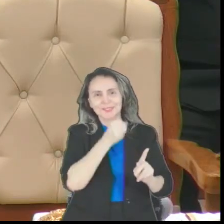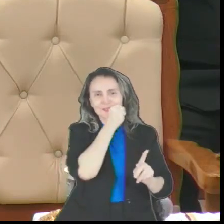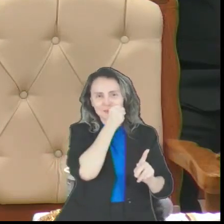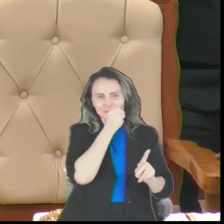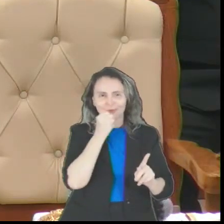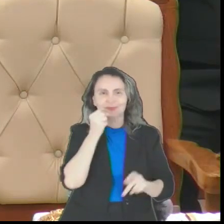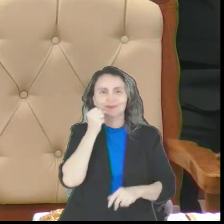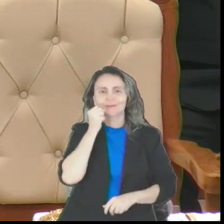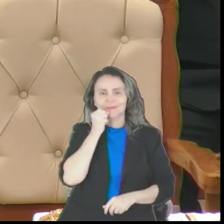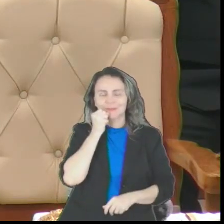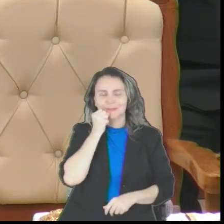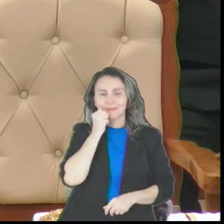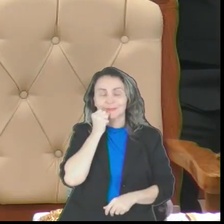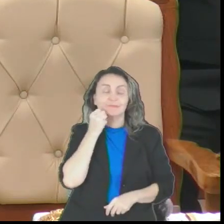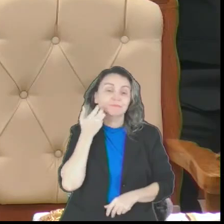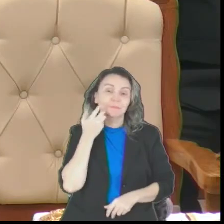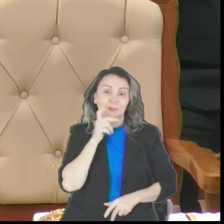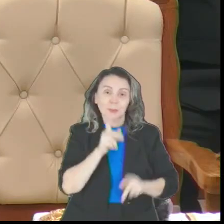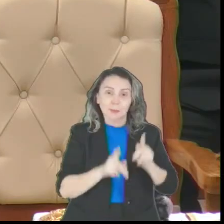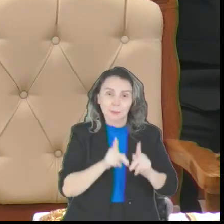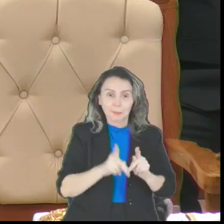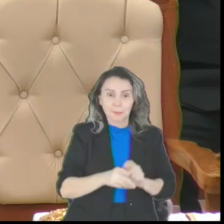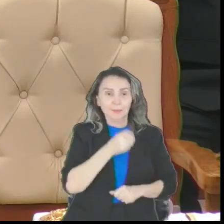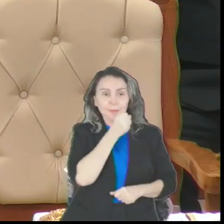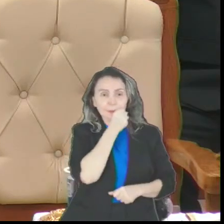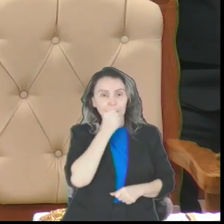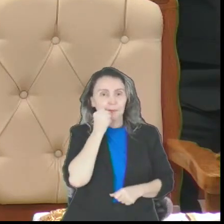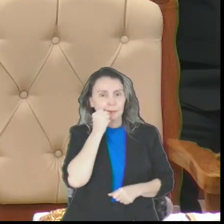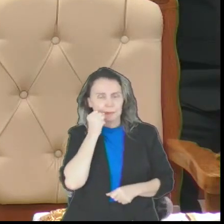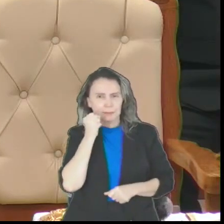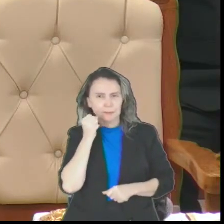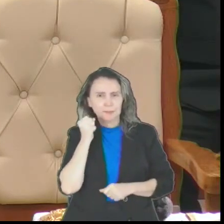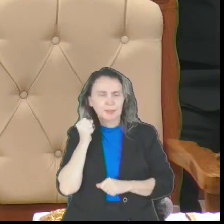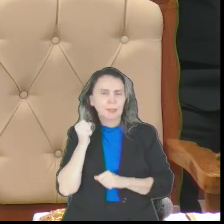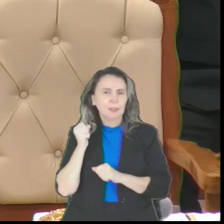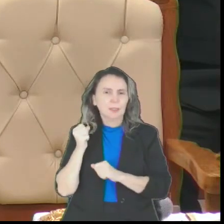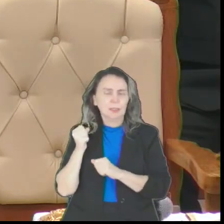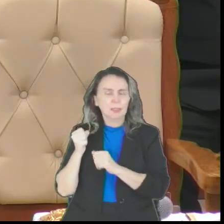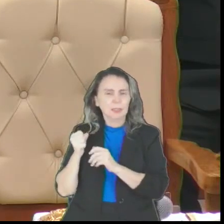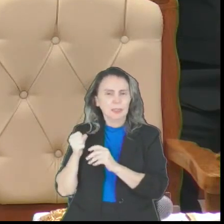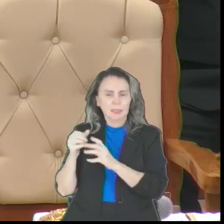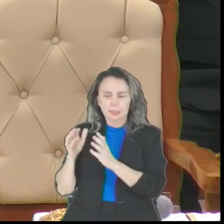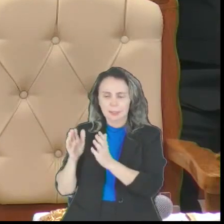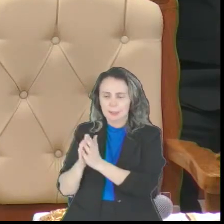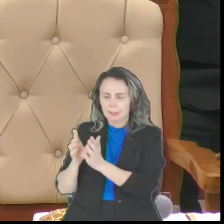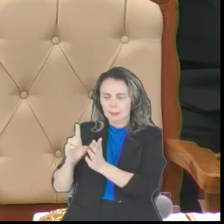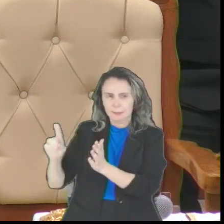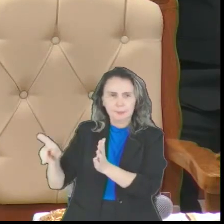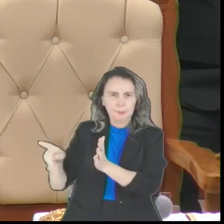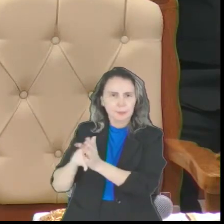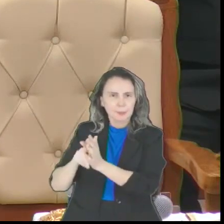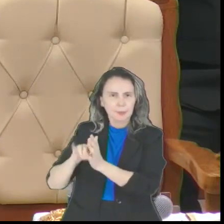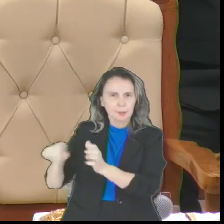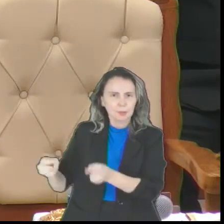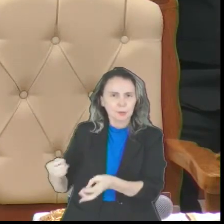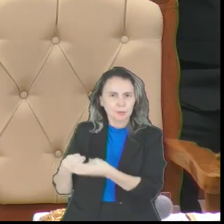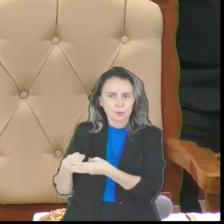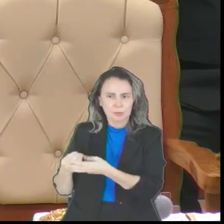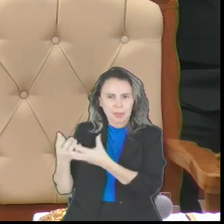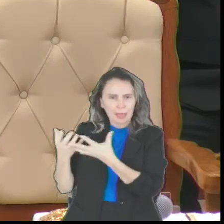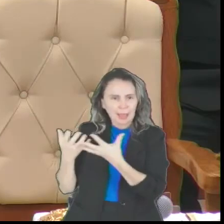eles não aceitavam toda a Torá, toda a Bíblia dos judeus. O Atanak, eles só